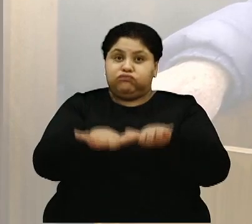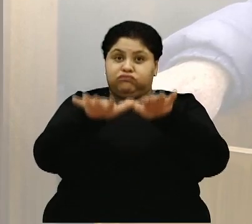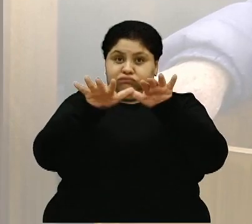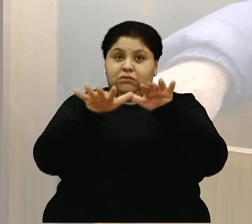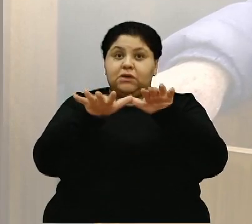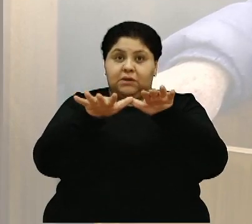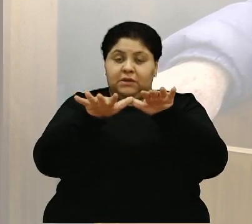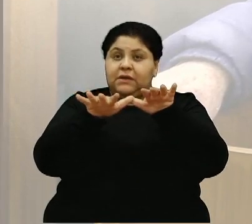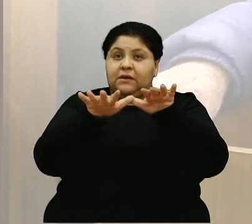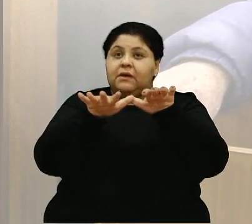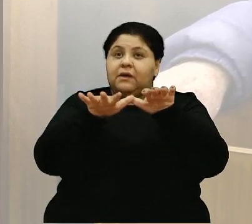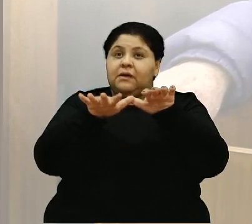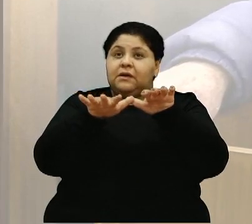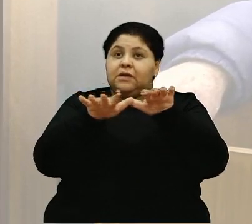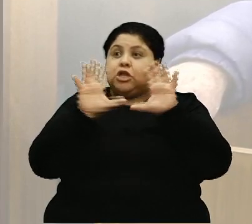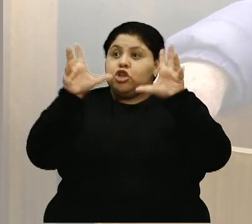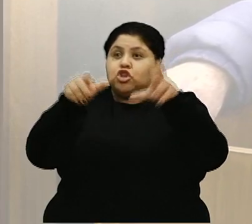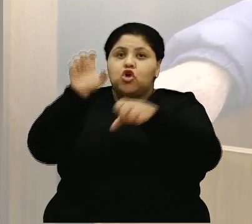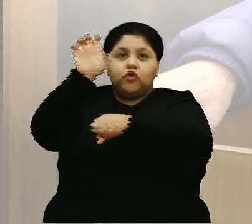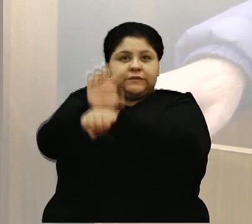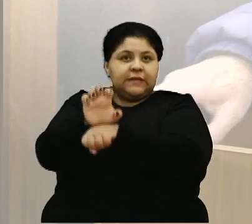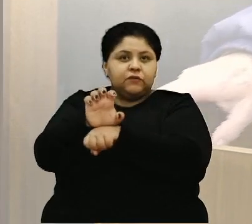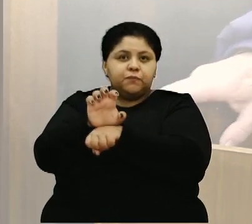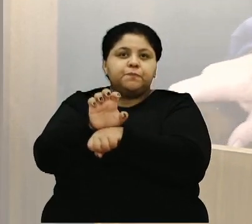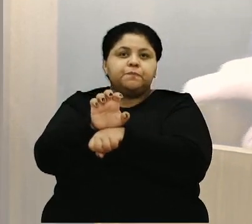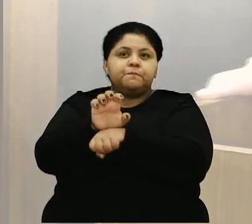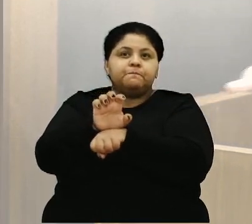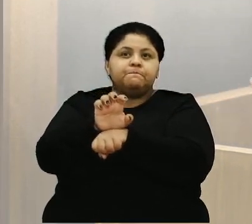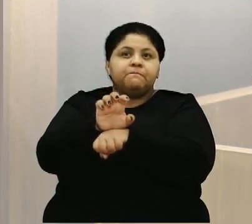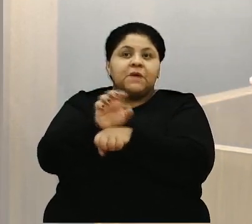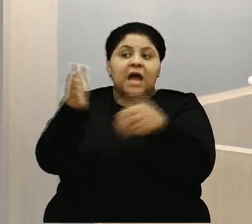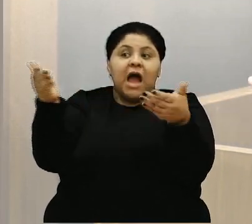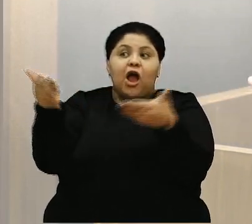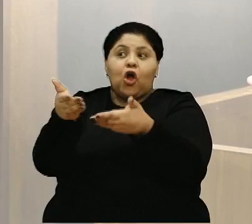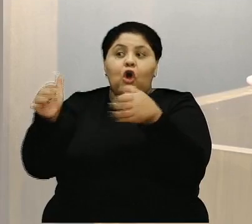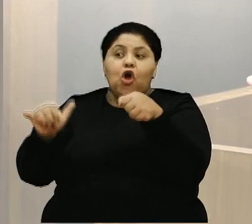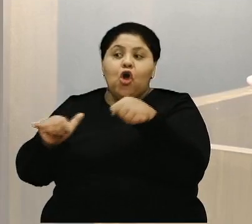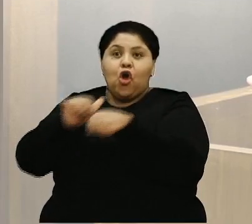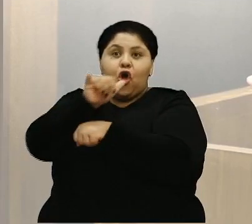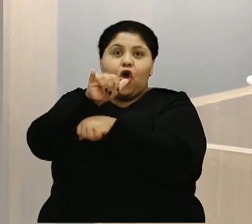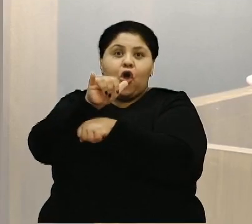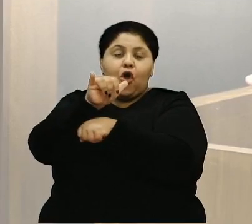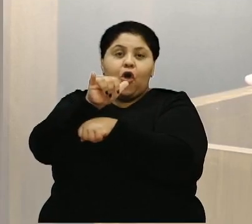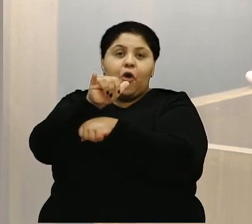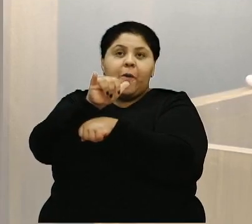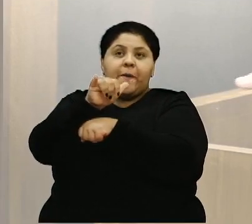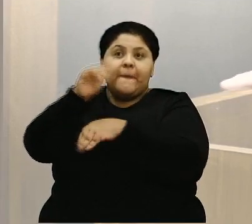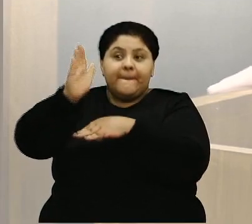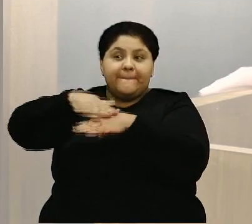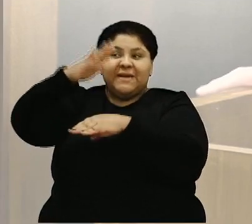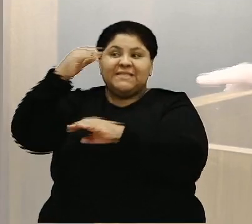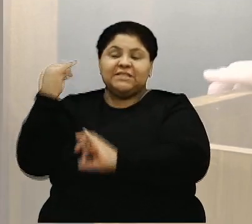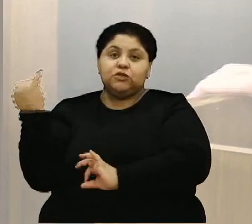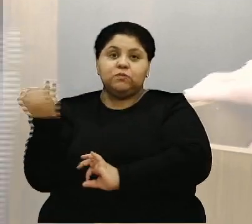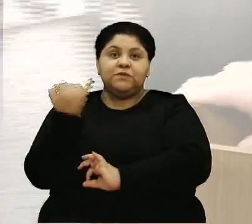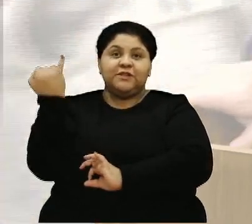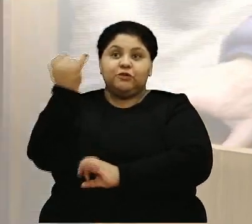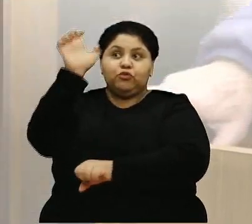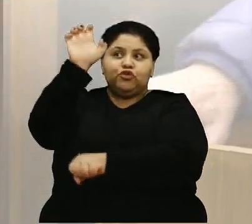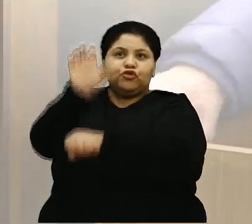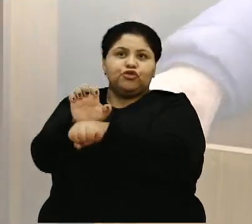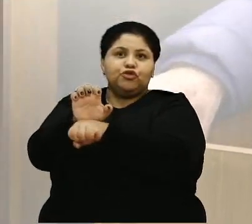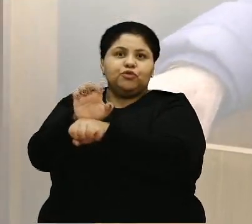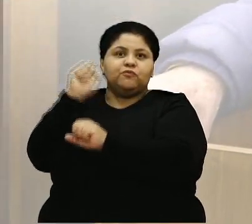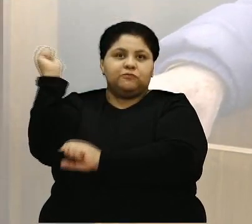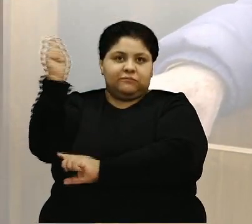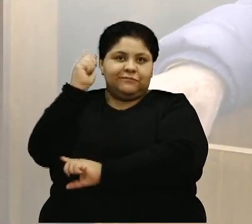assolou todo o estado, ele passou a ser um dos aeroportos mais importantes do estado do Rio